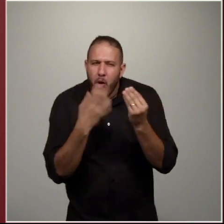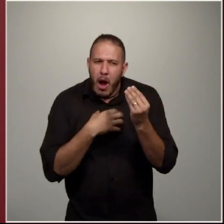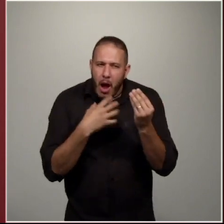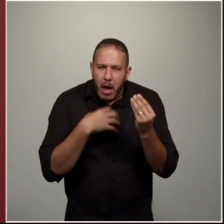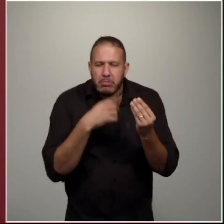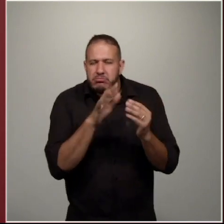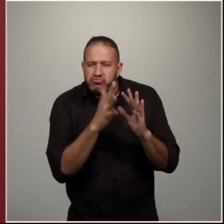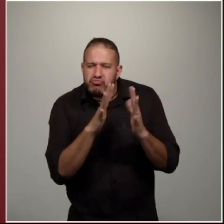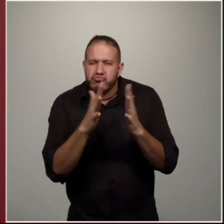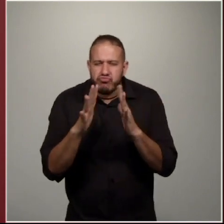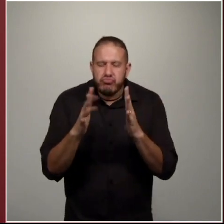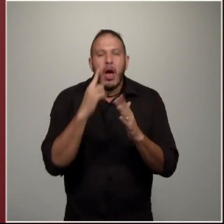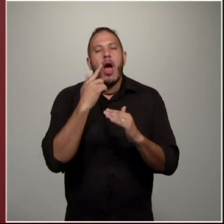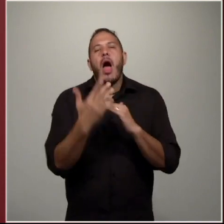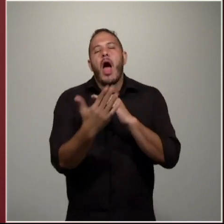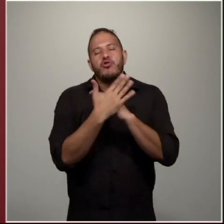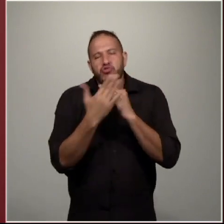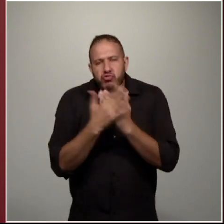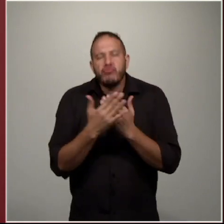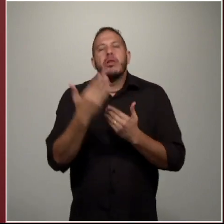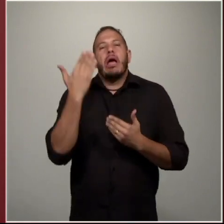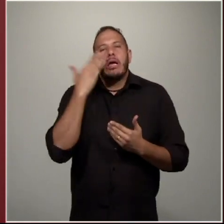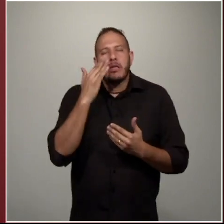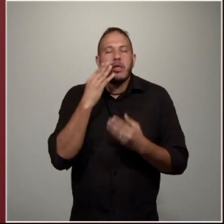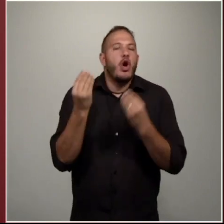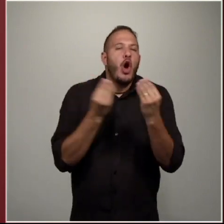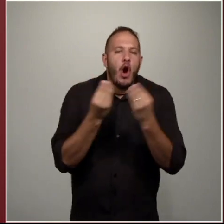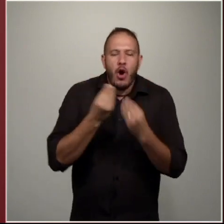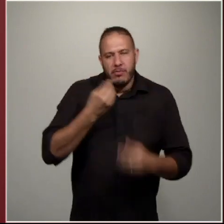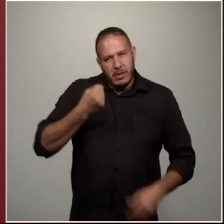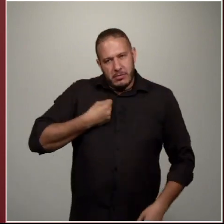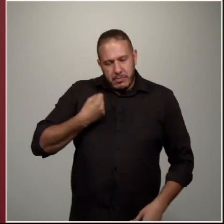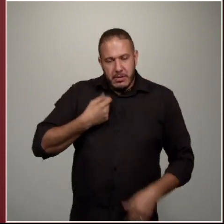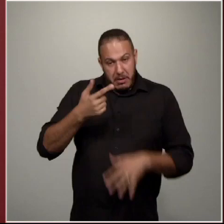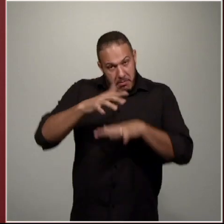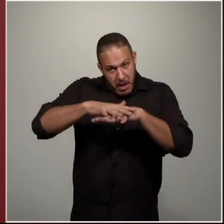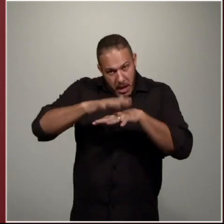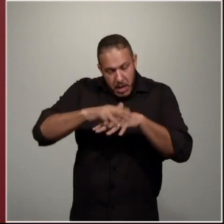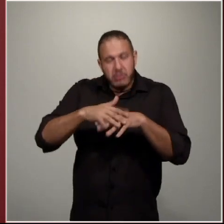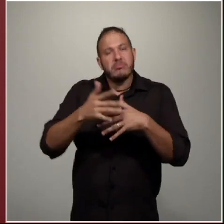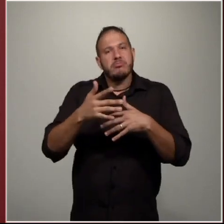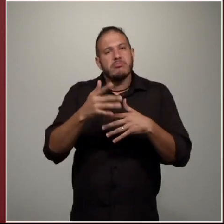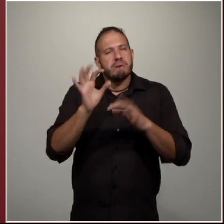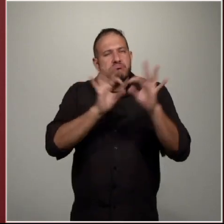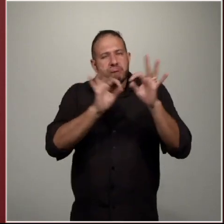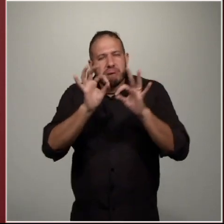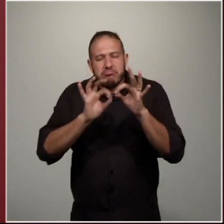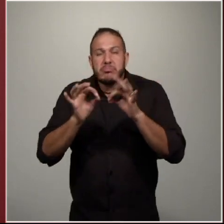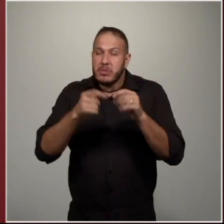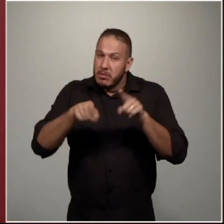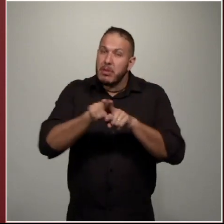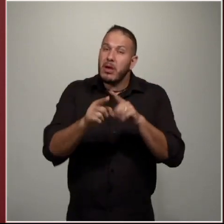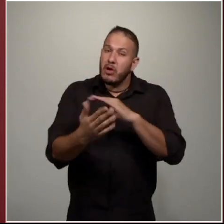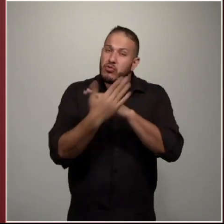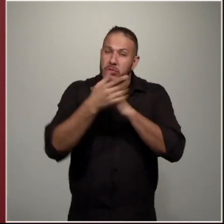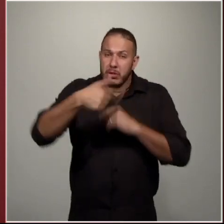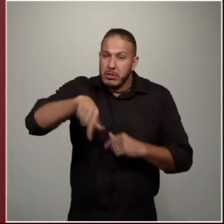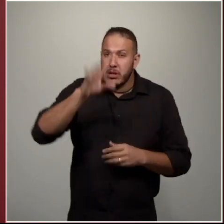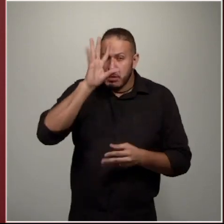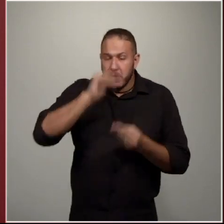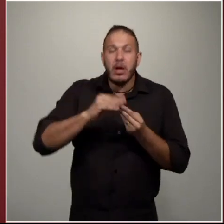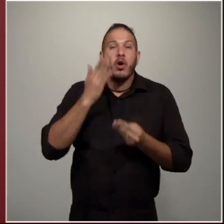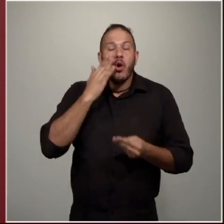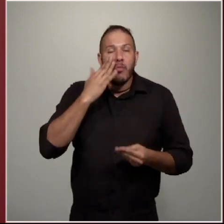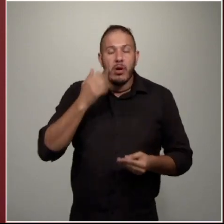ajuda a gente a entender historicamente como a matemática foi construída inclusive ajuda a gente entender é por exemplo o nosso sistema